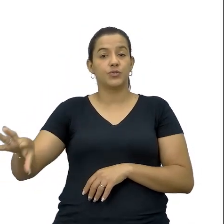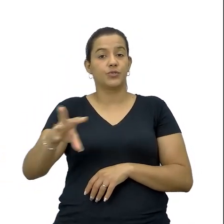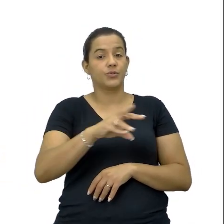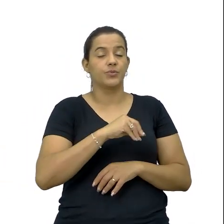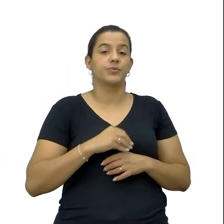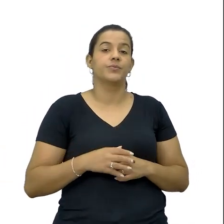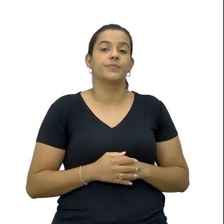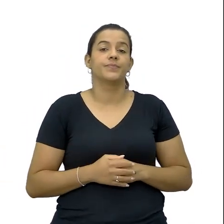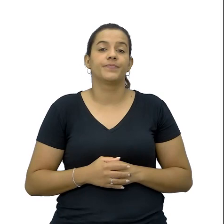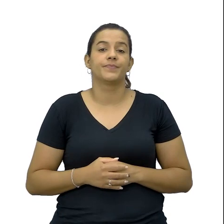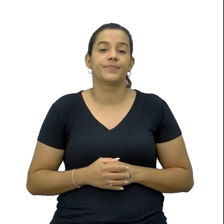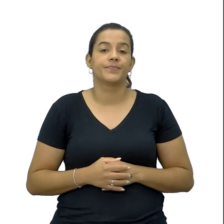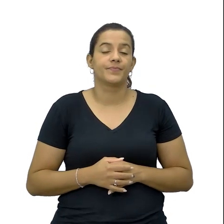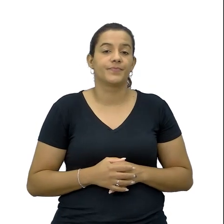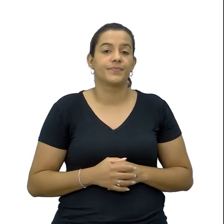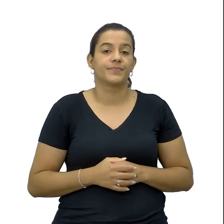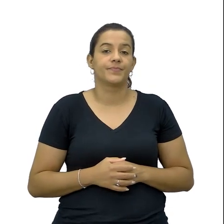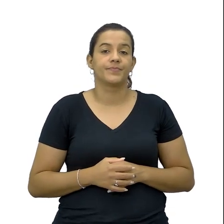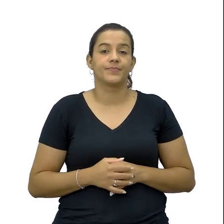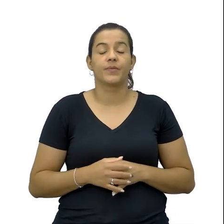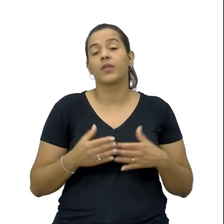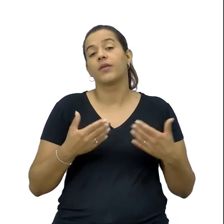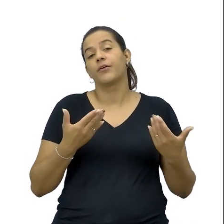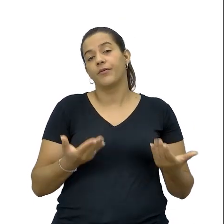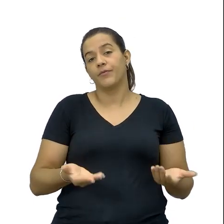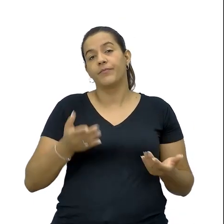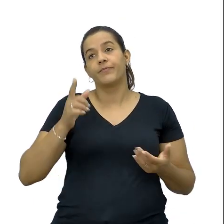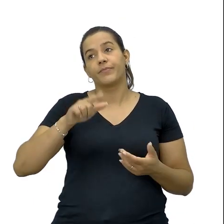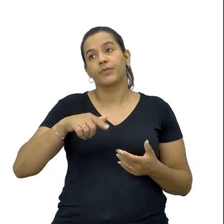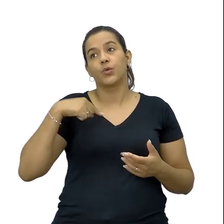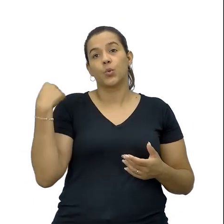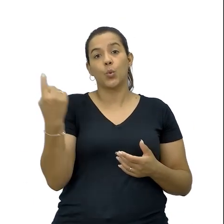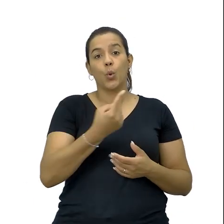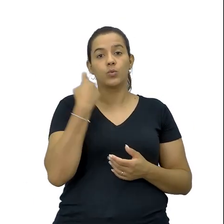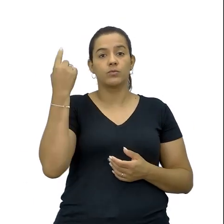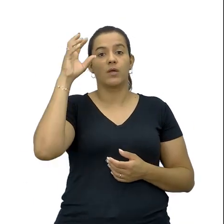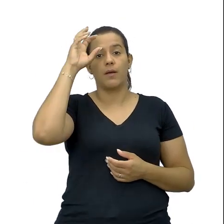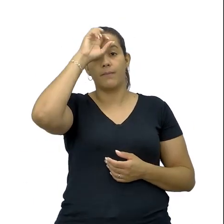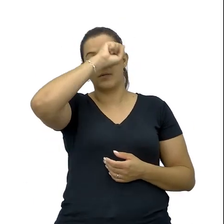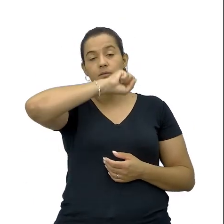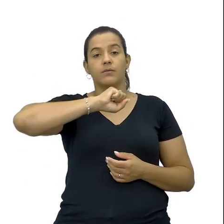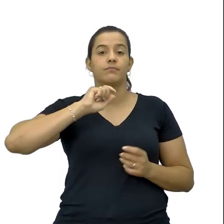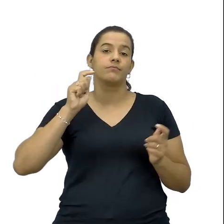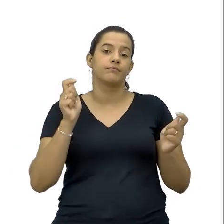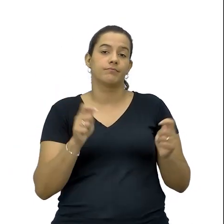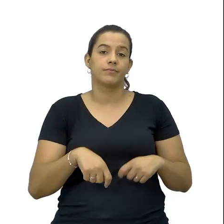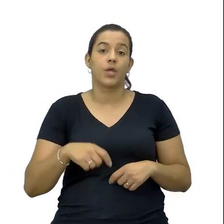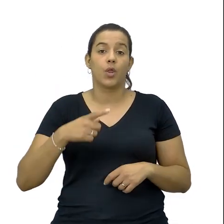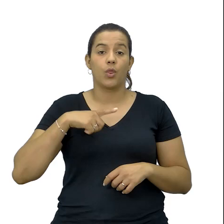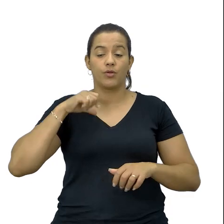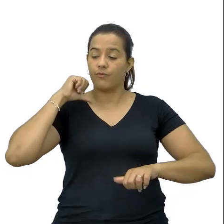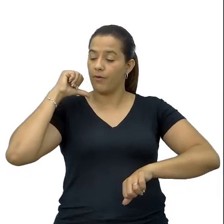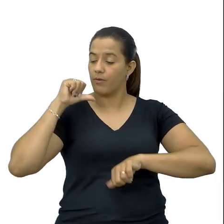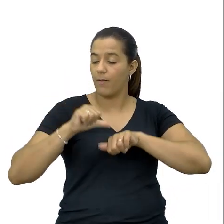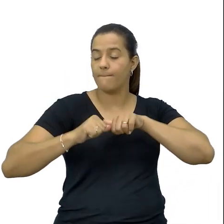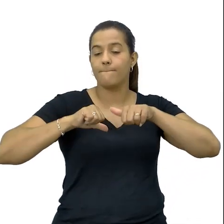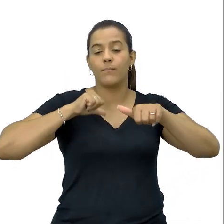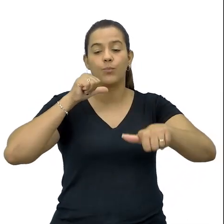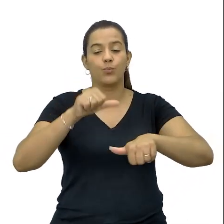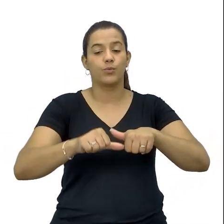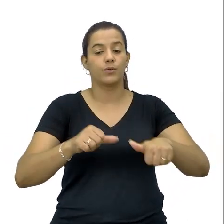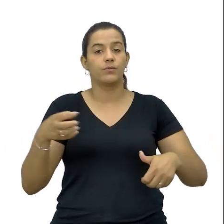carinhosa, ensinar os nossos estudantes. Foi um aprendizado para todos, para nós, então, que tivemos que nos reinventar,